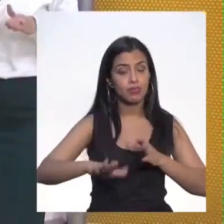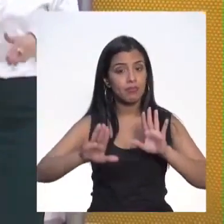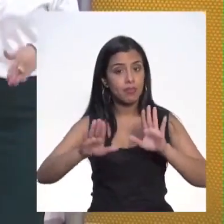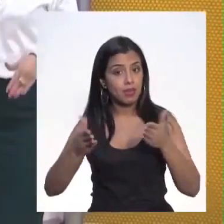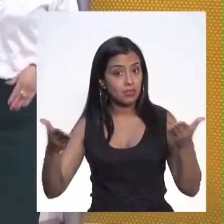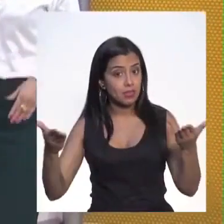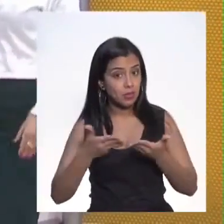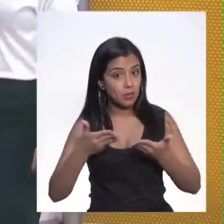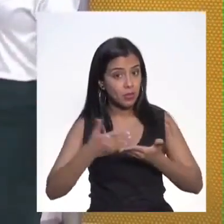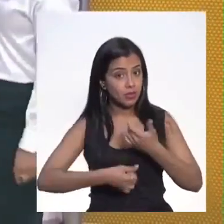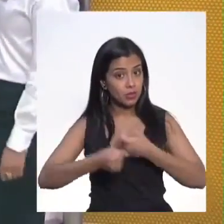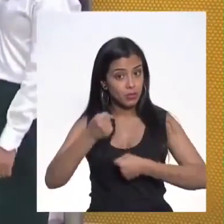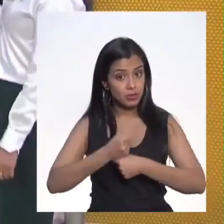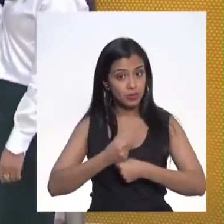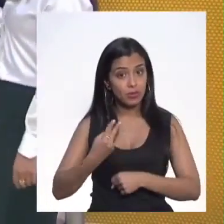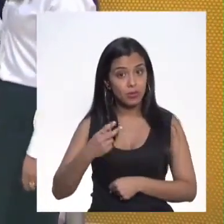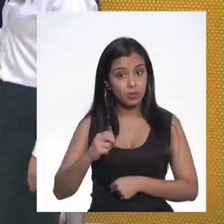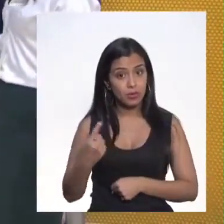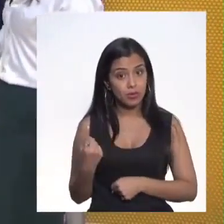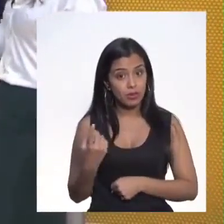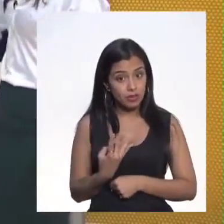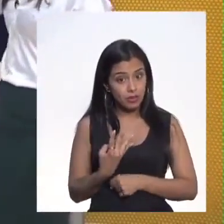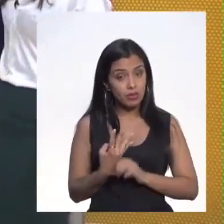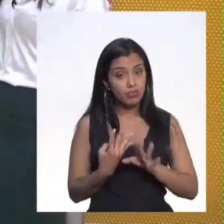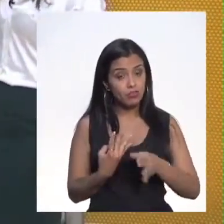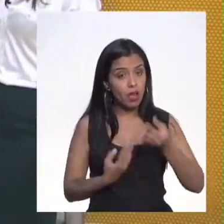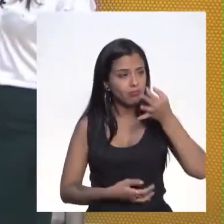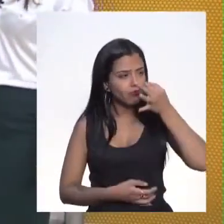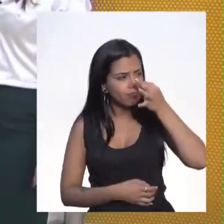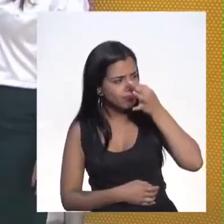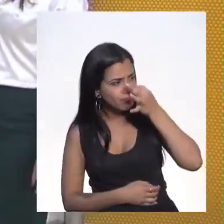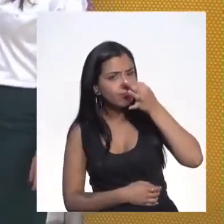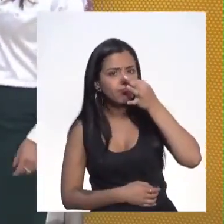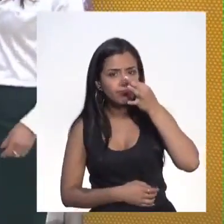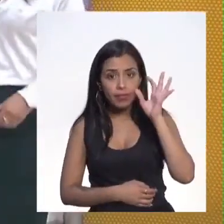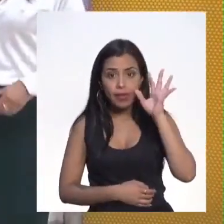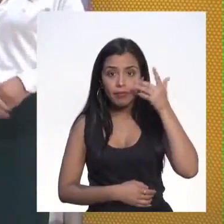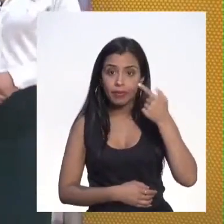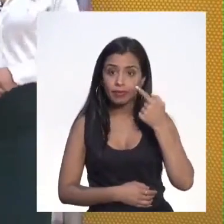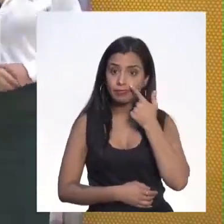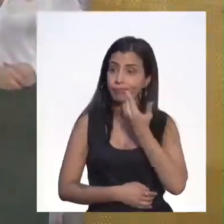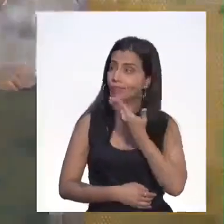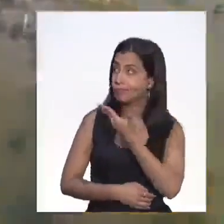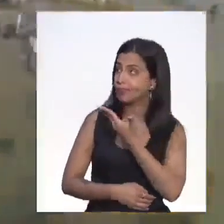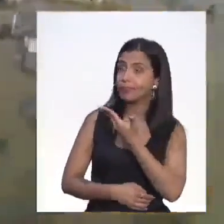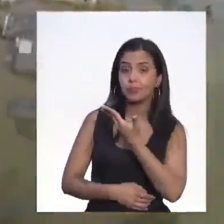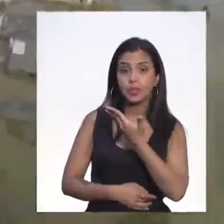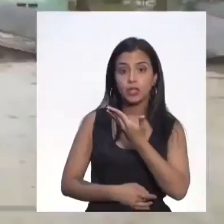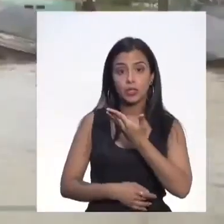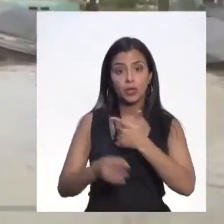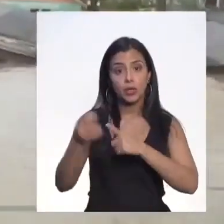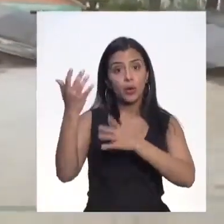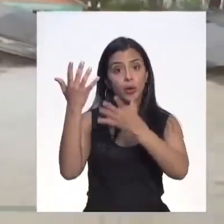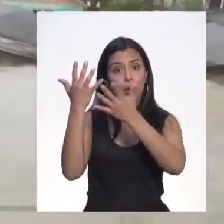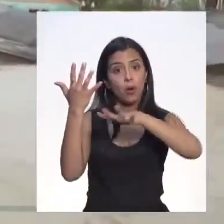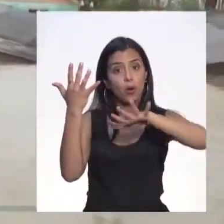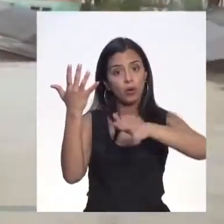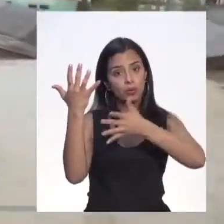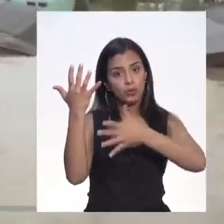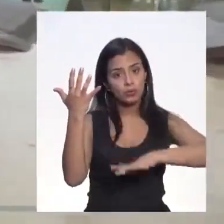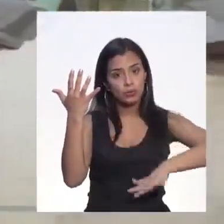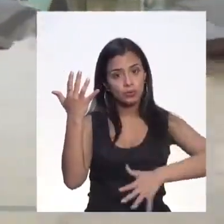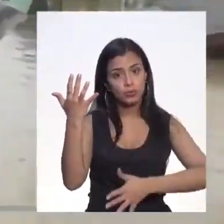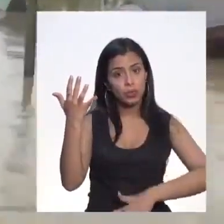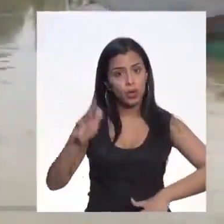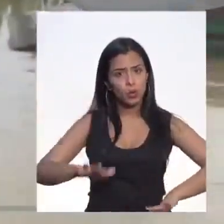agora, em 2014, nós já estamos testemunhando eventos como esse. No fim do outono, o sul do Brasil foi atingido por uma